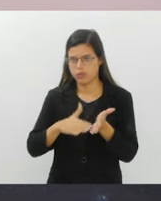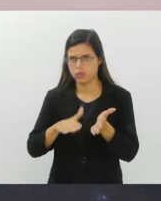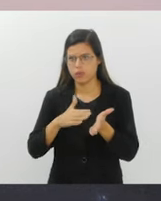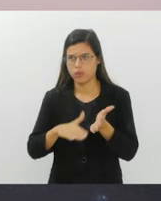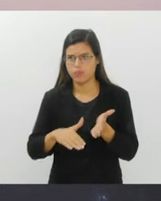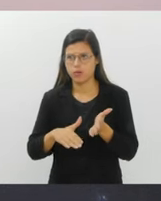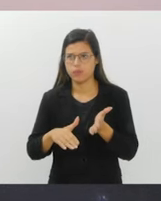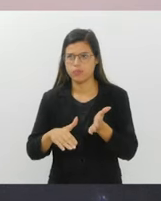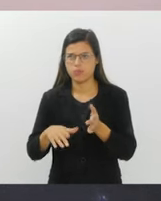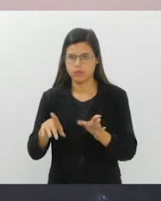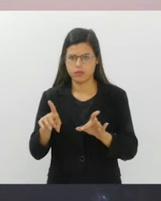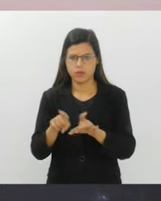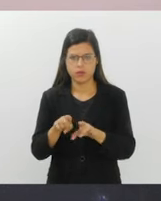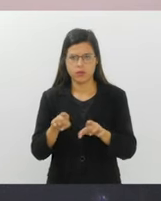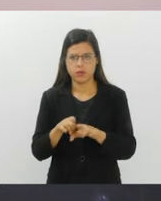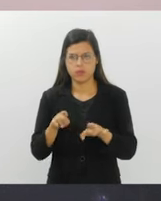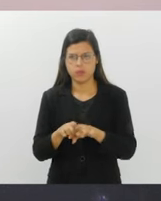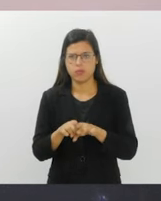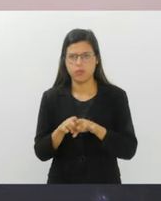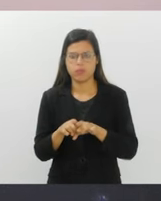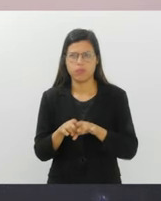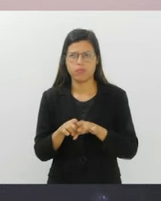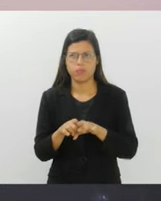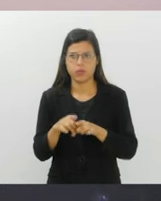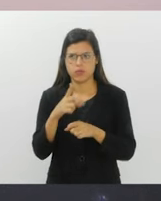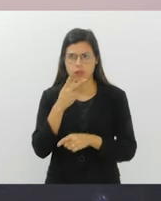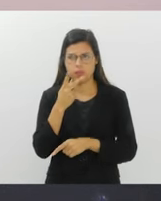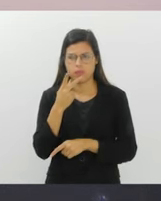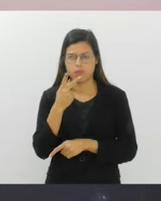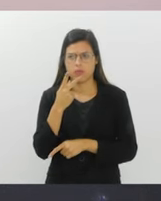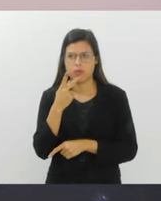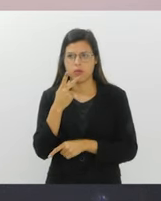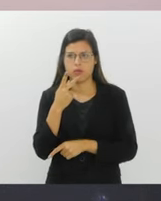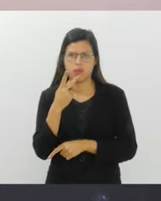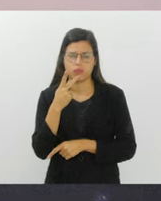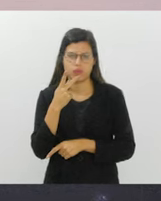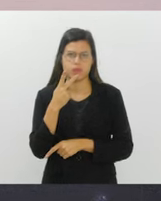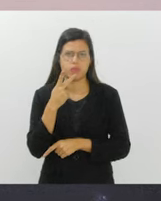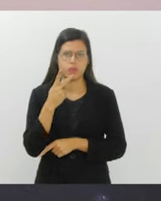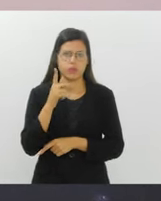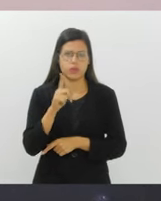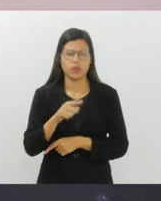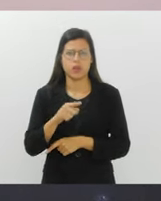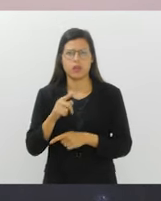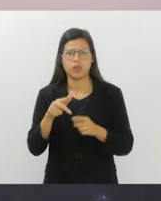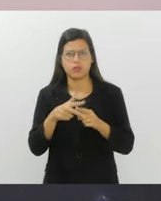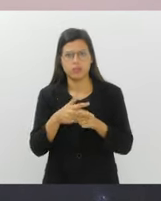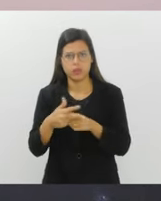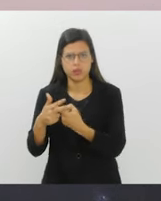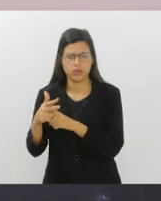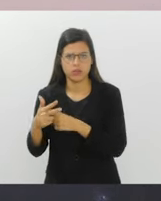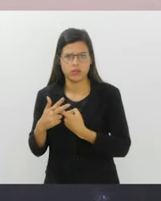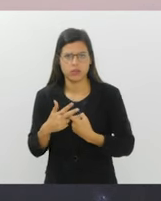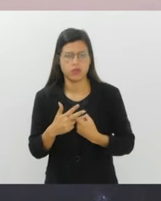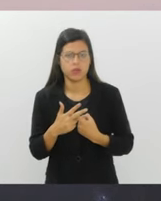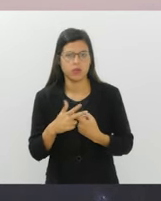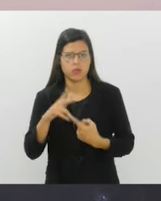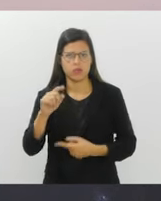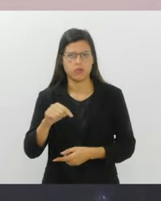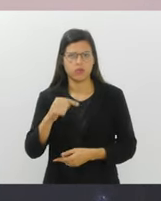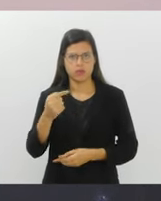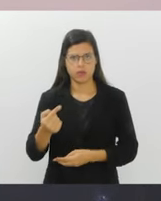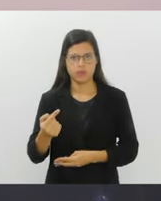as despesas de que eu chamo de custeio, que também são as despesas de manutenção, depois